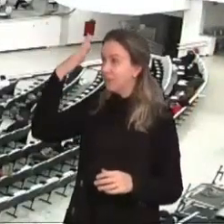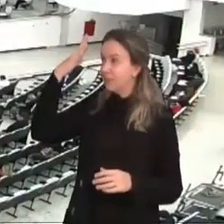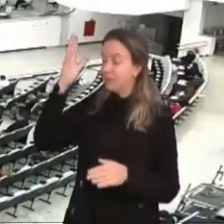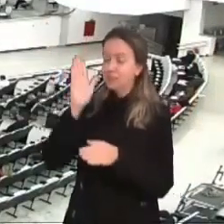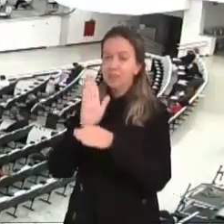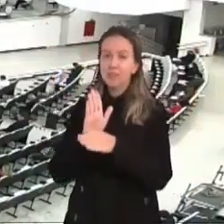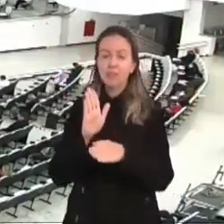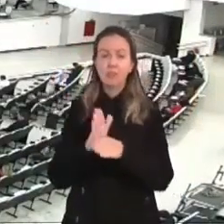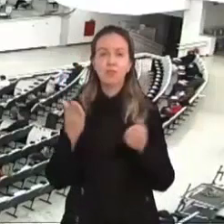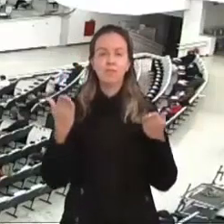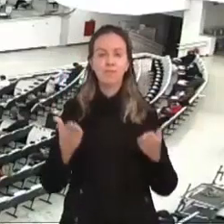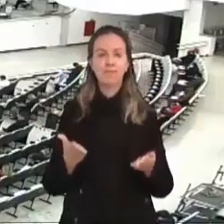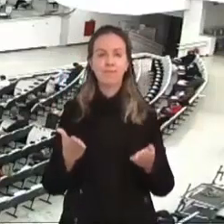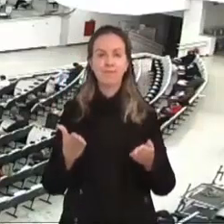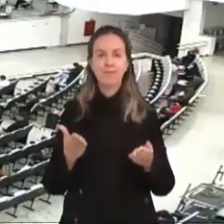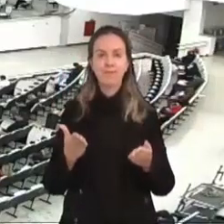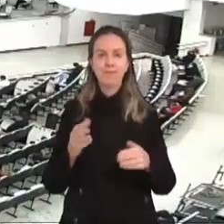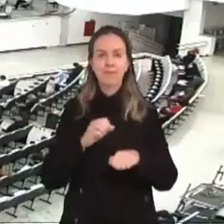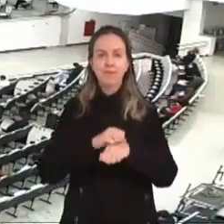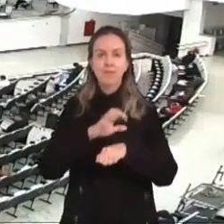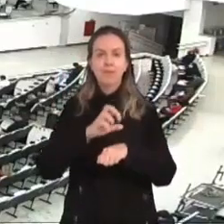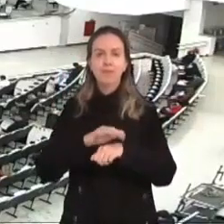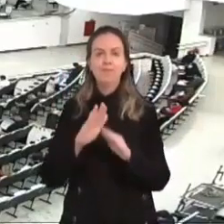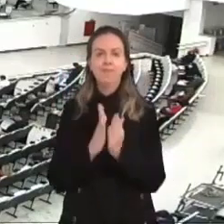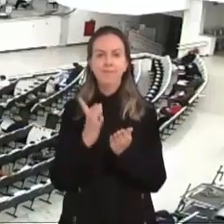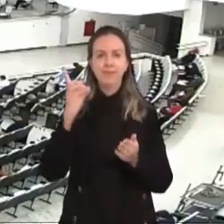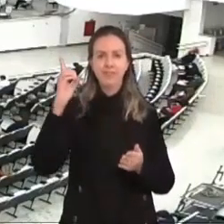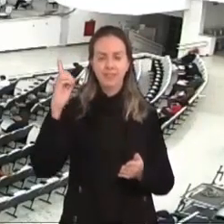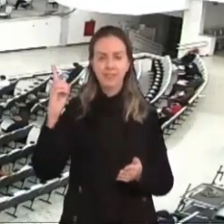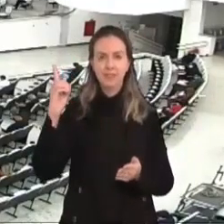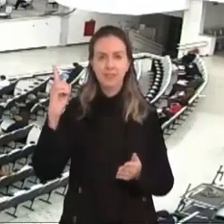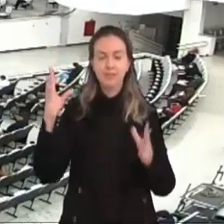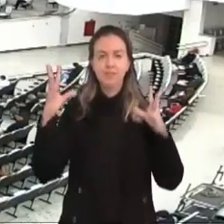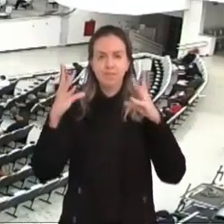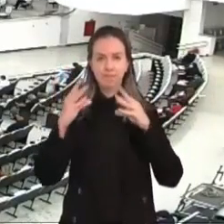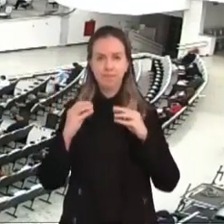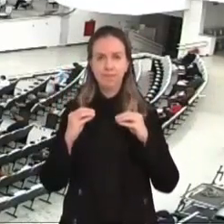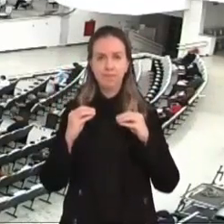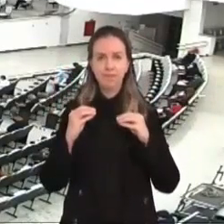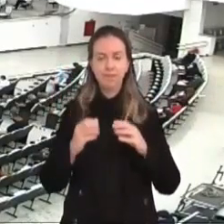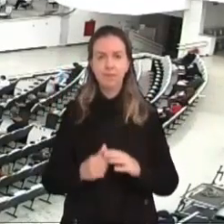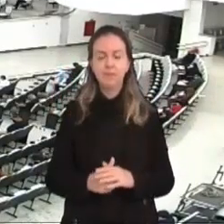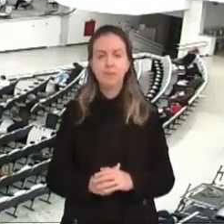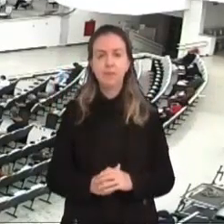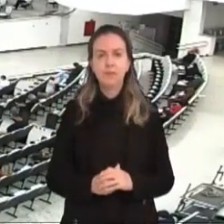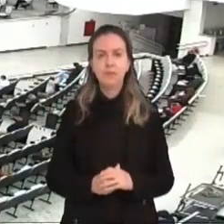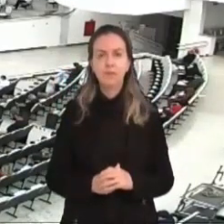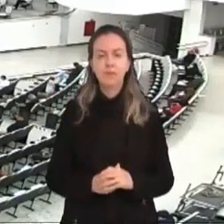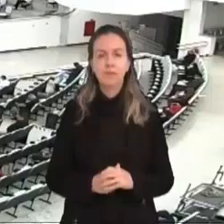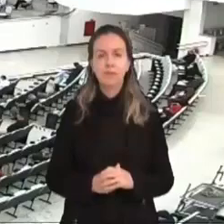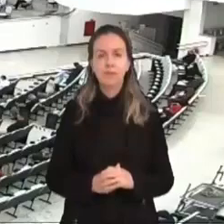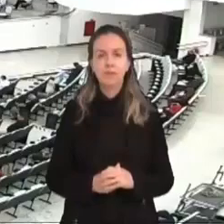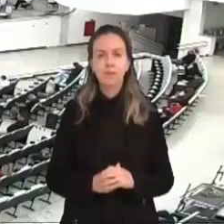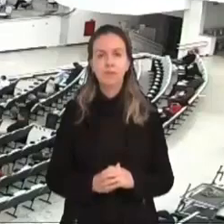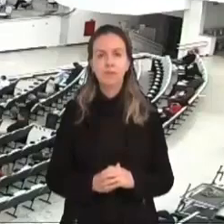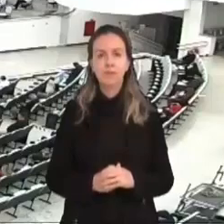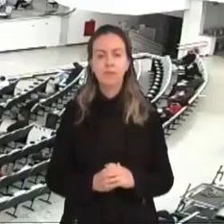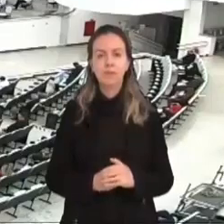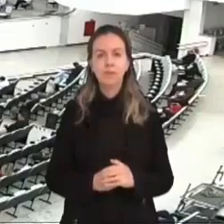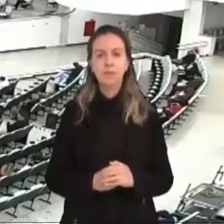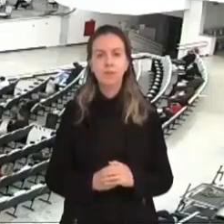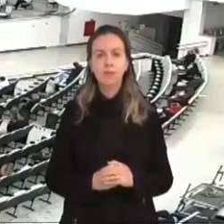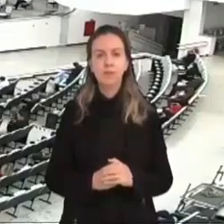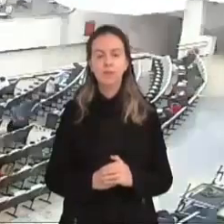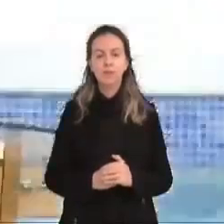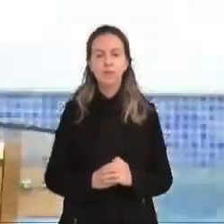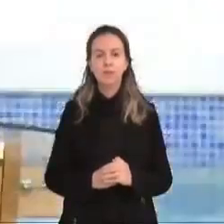abençoe a exposição de sua palavra. Não há dúvida de que nós estamos diante de um dos textos